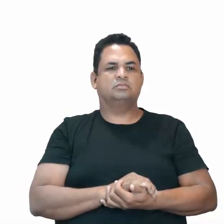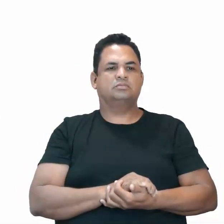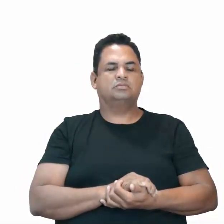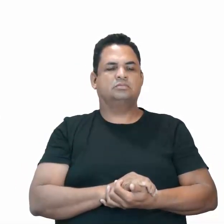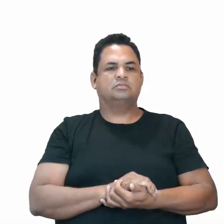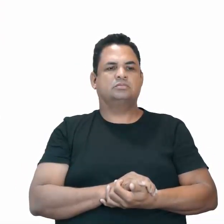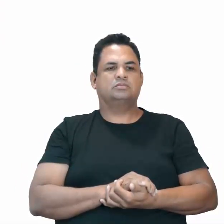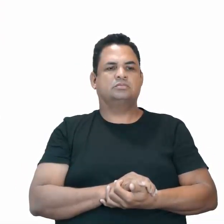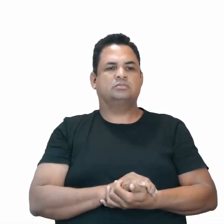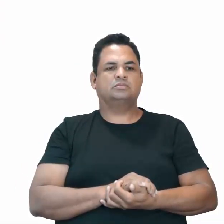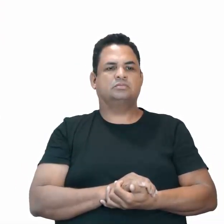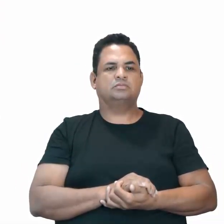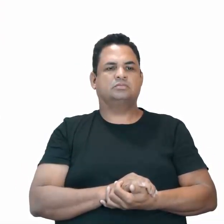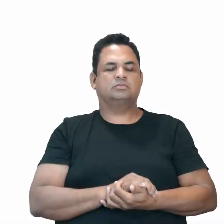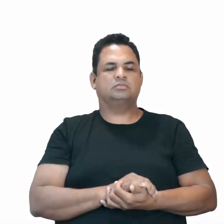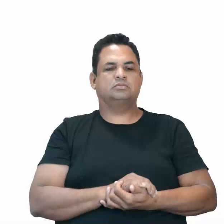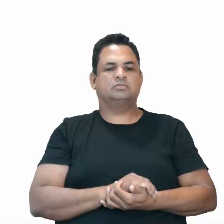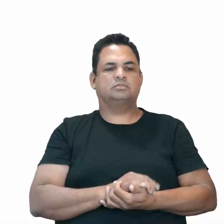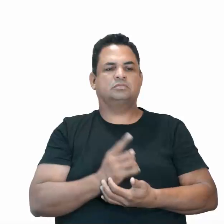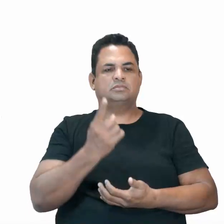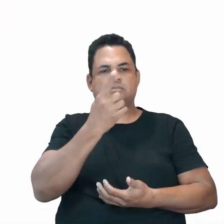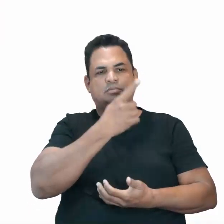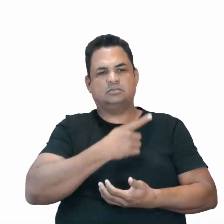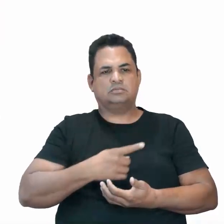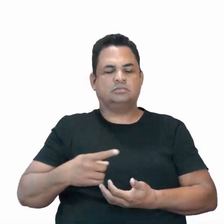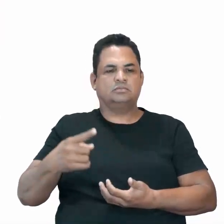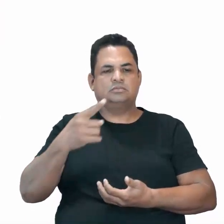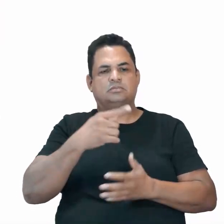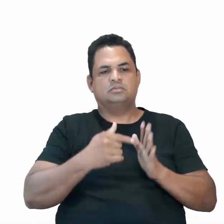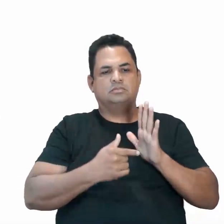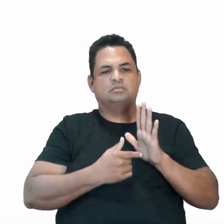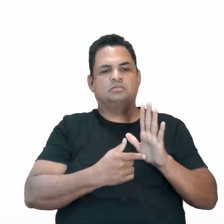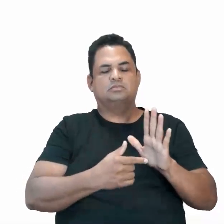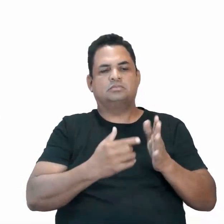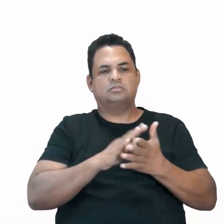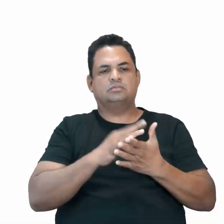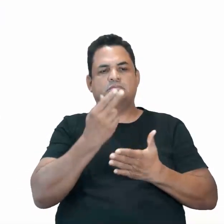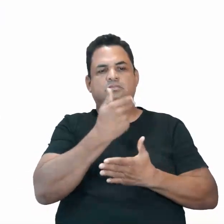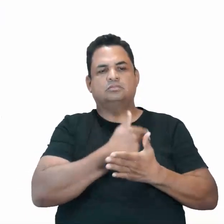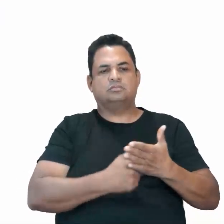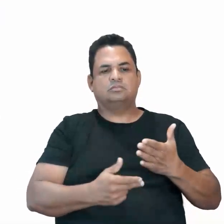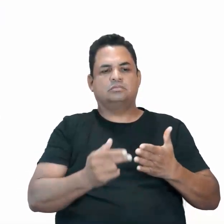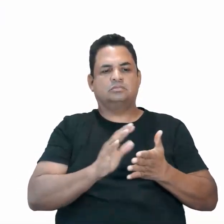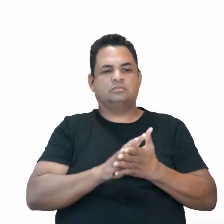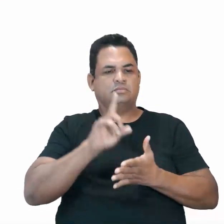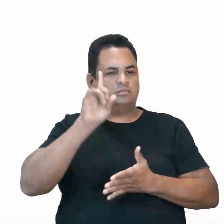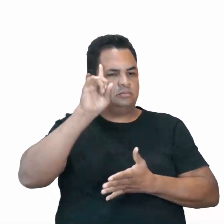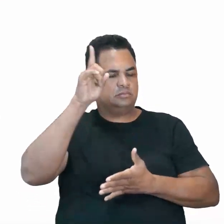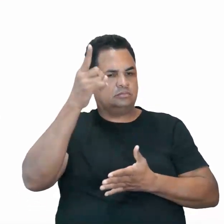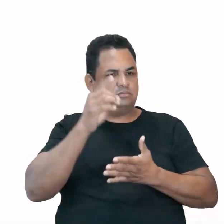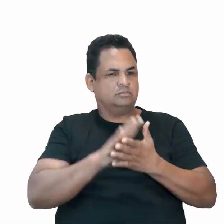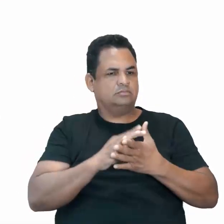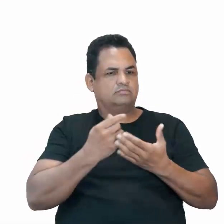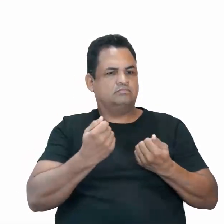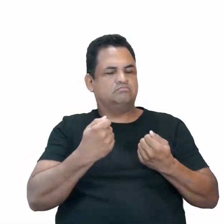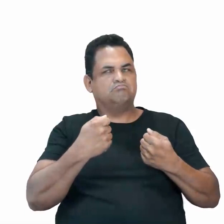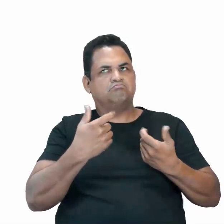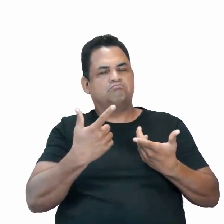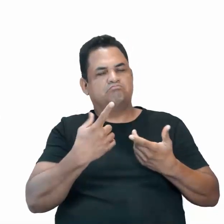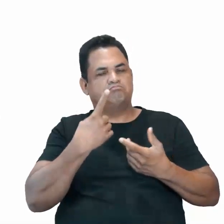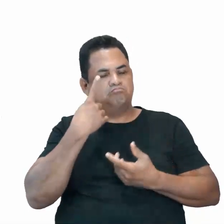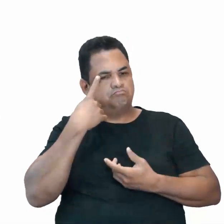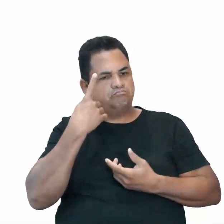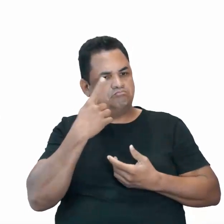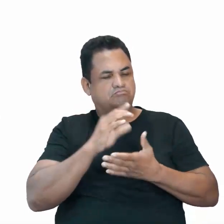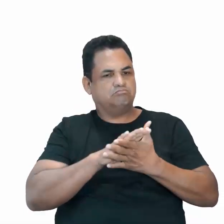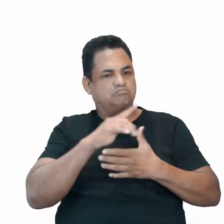simulação, né? Essa simulaçãozinha, esse GIF, né? Ele mostra uma ideia, lógico, aí você pensa, mas o átomo é assim